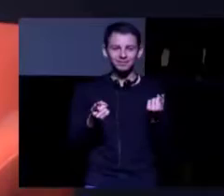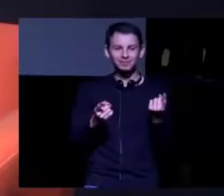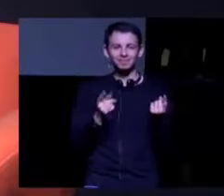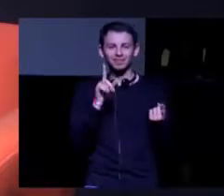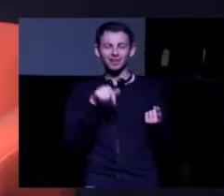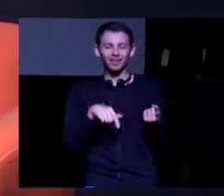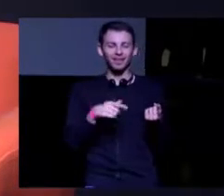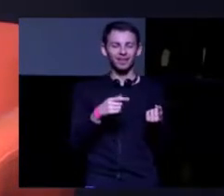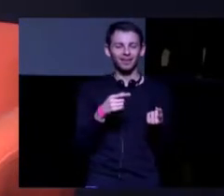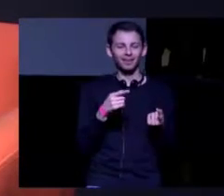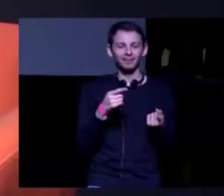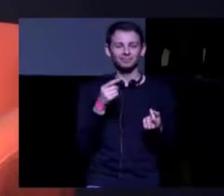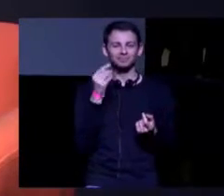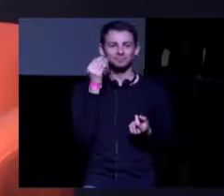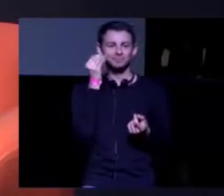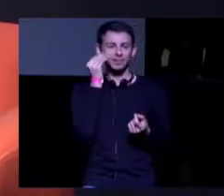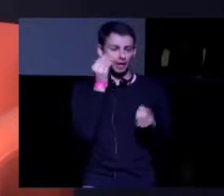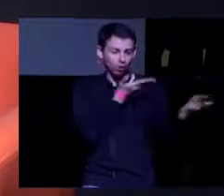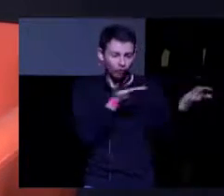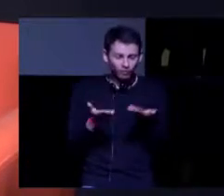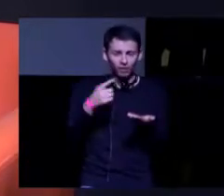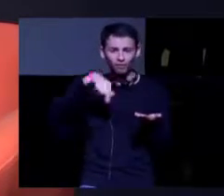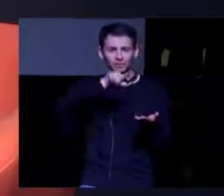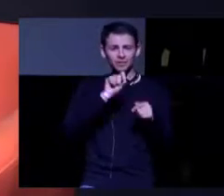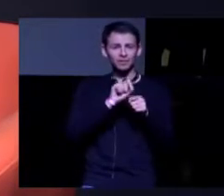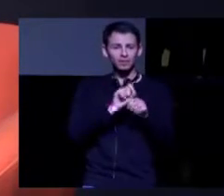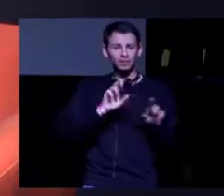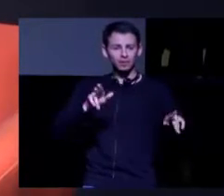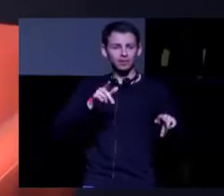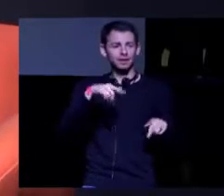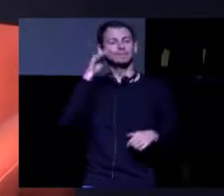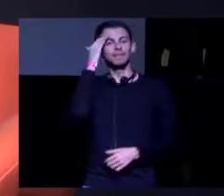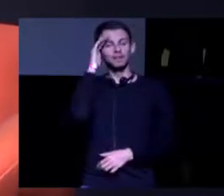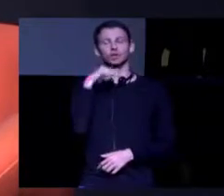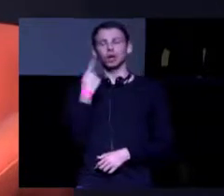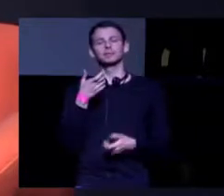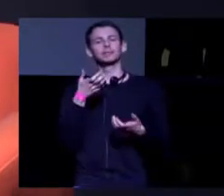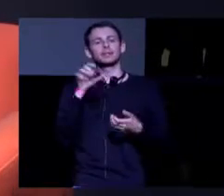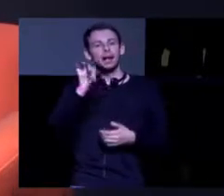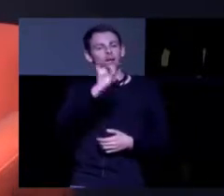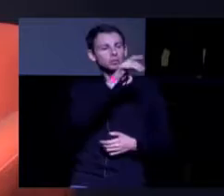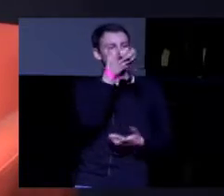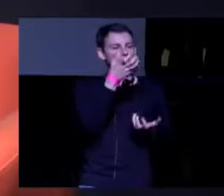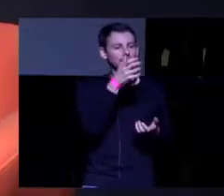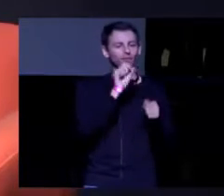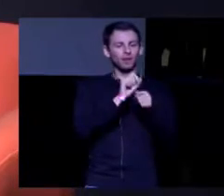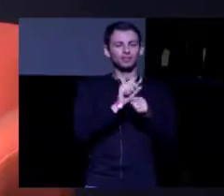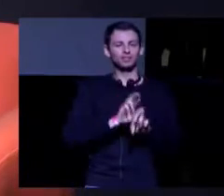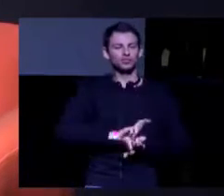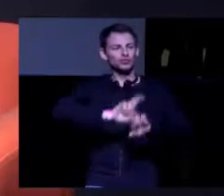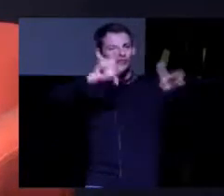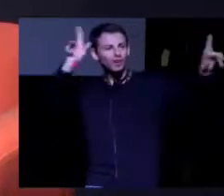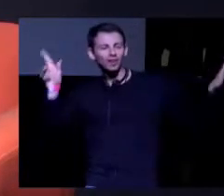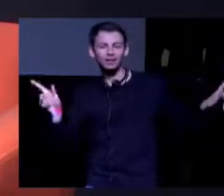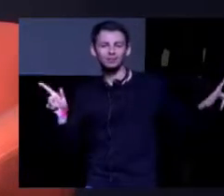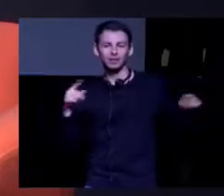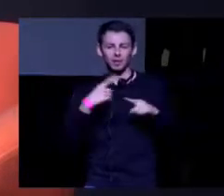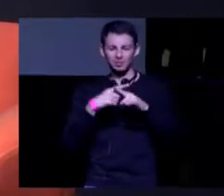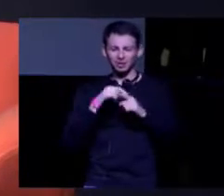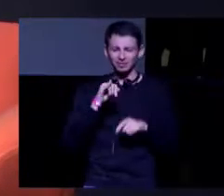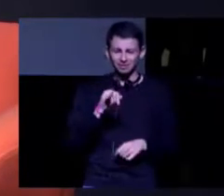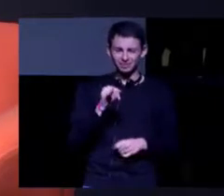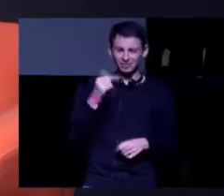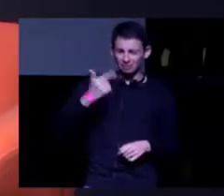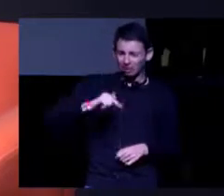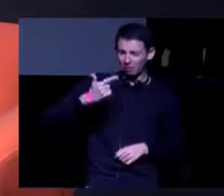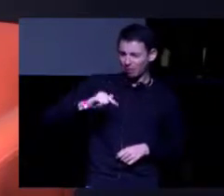de convidar para fazer outras coisas, mas é entender que as pessoas querem fazer coisas diferentes. Entender que quando a coisa é repetida, quando a